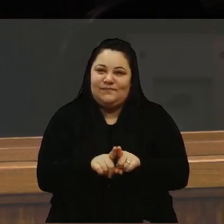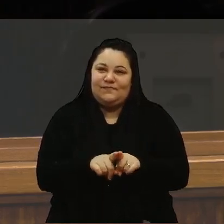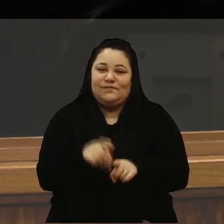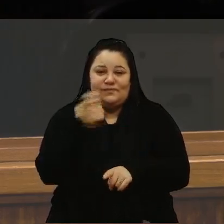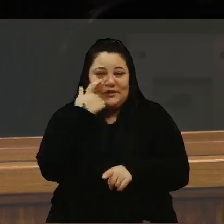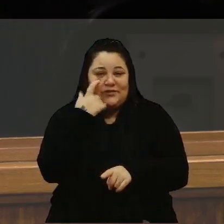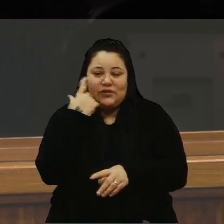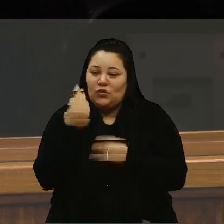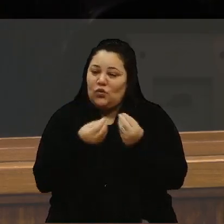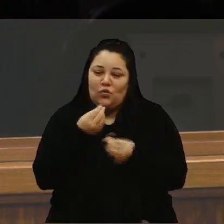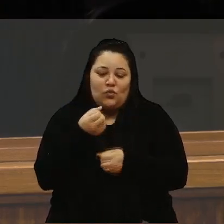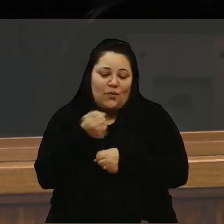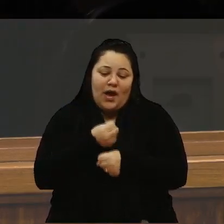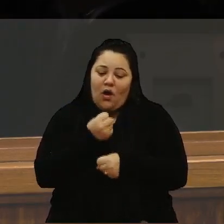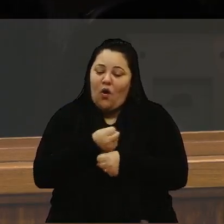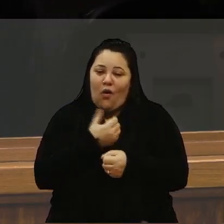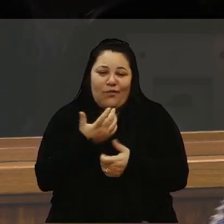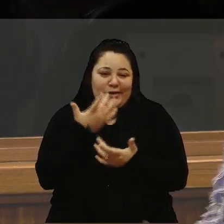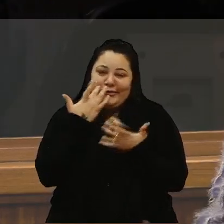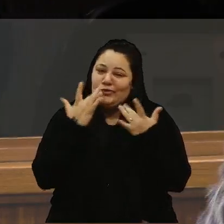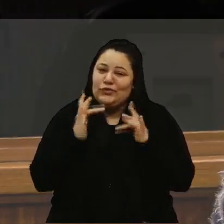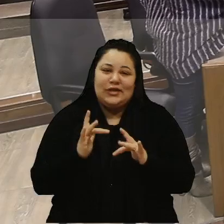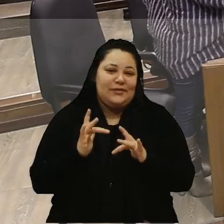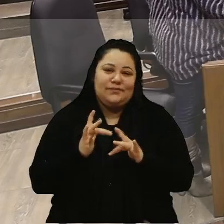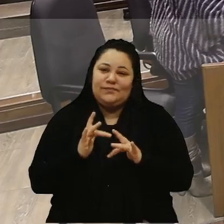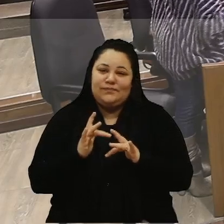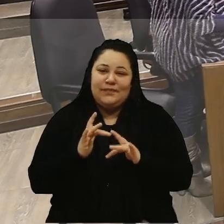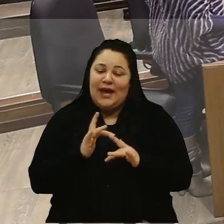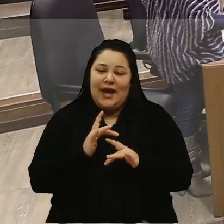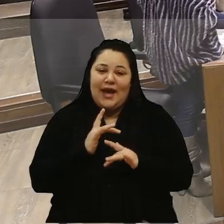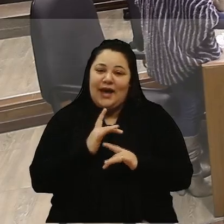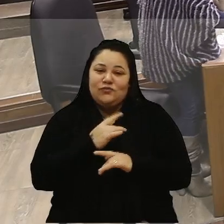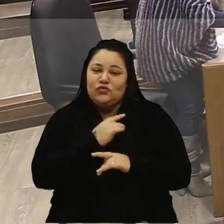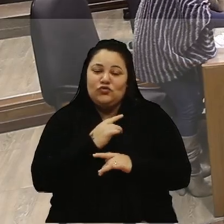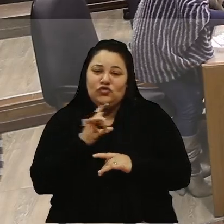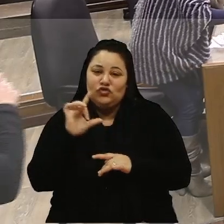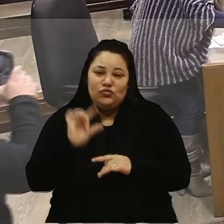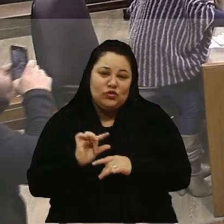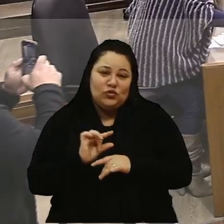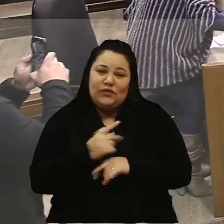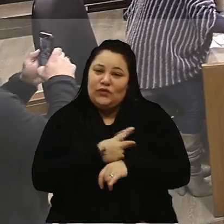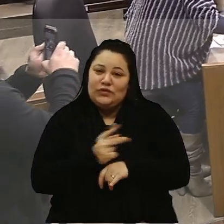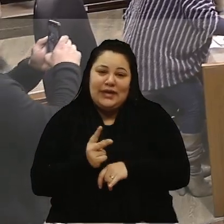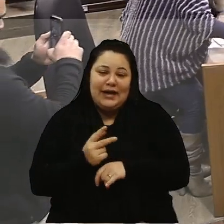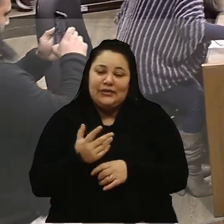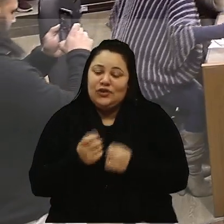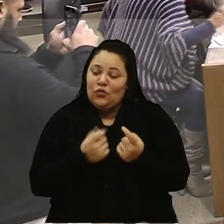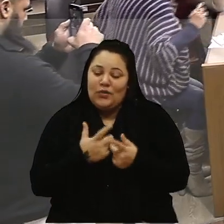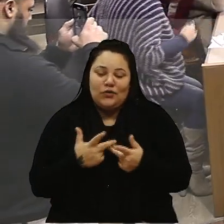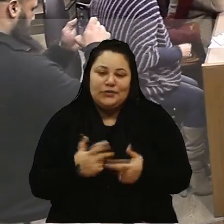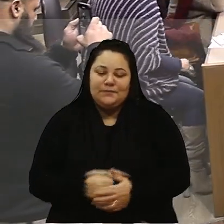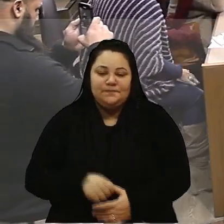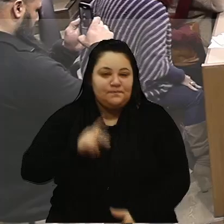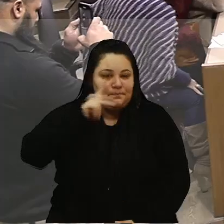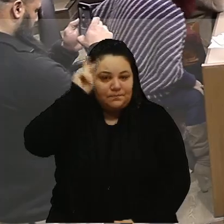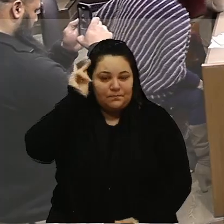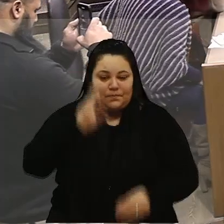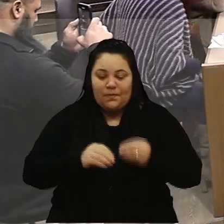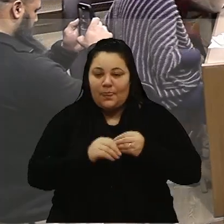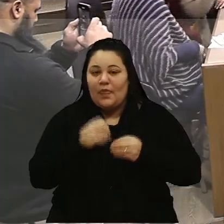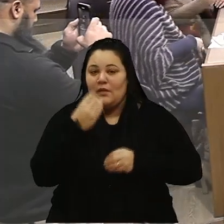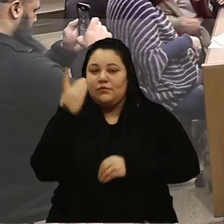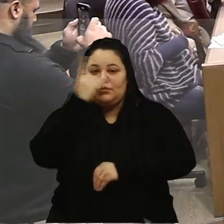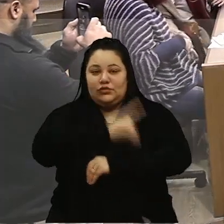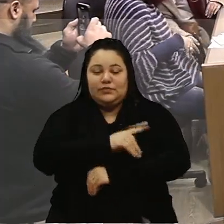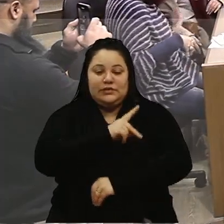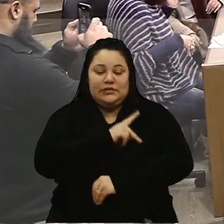ver pelo menos um redutor naquela região. Obrigada. Obrigado. Com a palavra, vereador Iago Morandi. Peço a palavra, senhor presidente. Bom dia, presidente. Todos